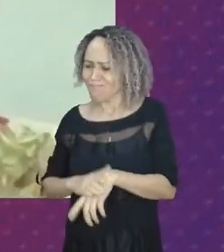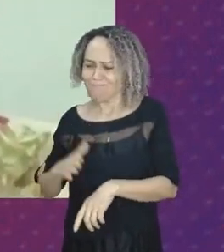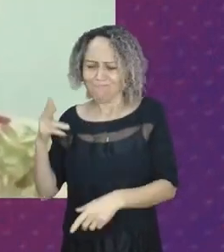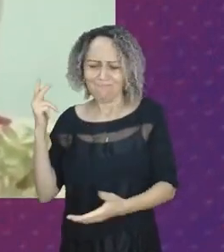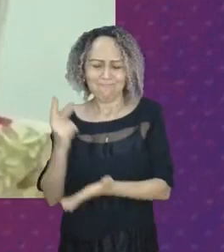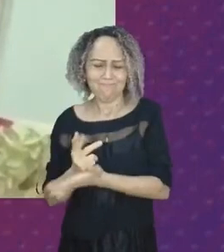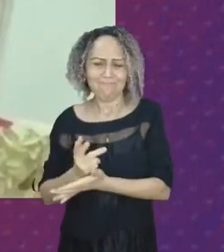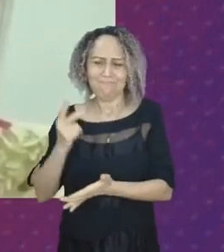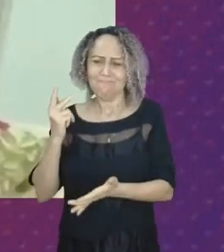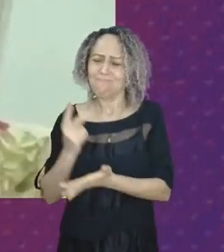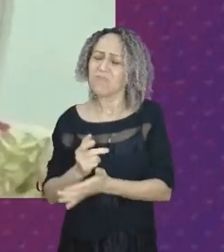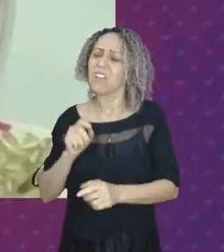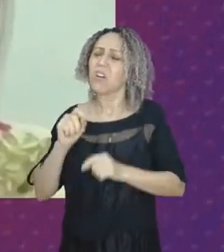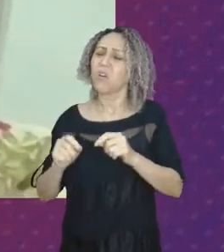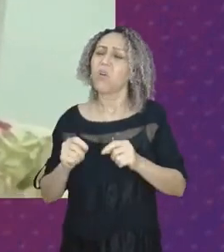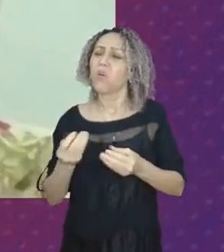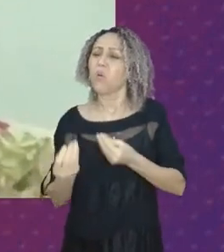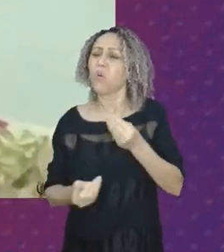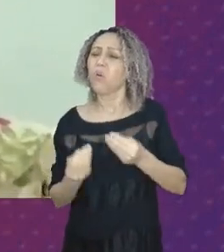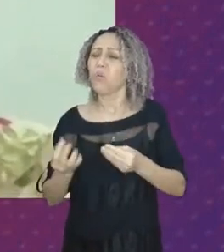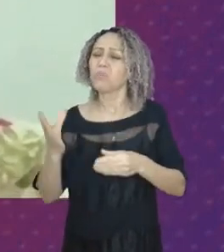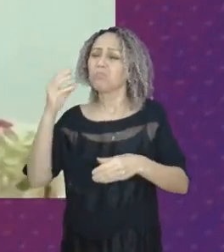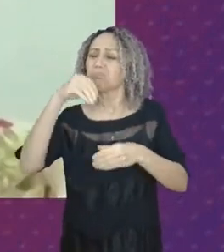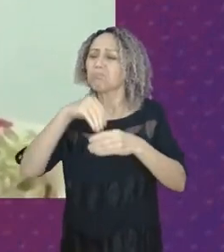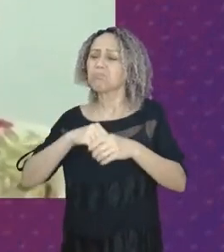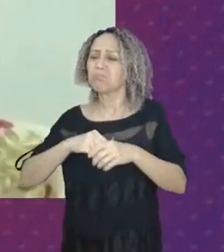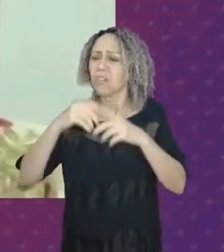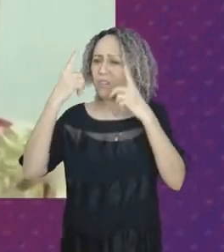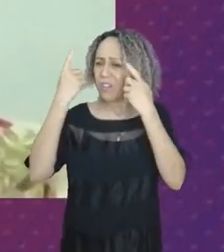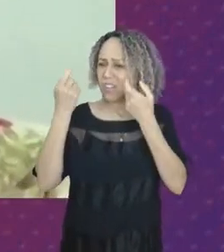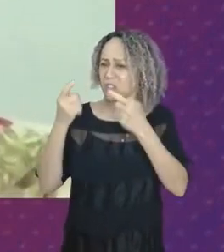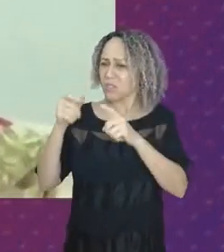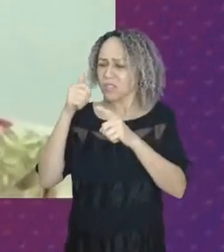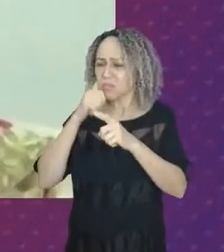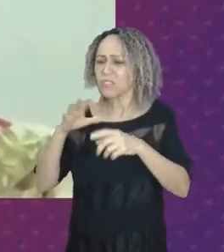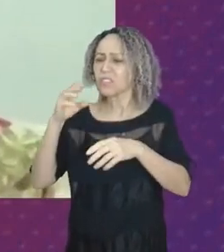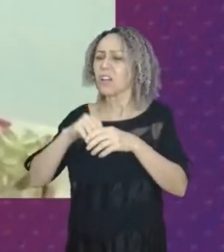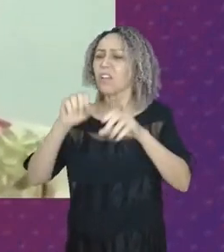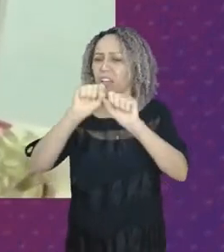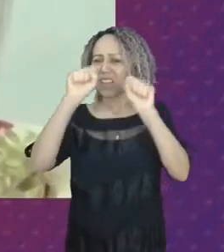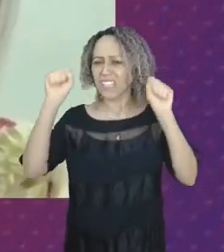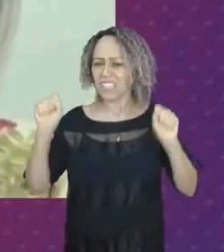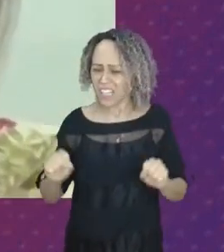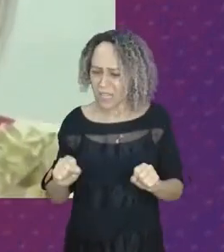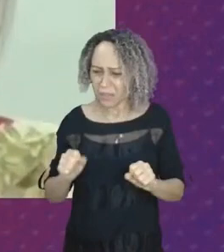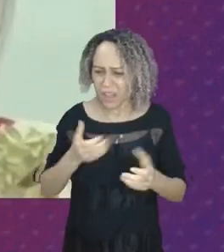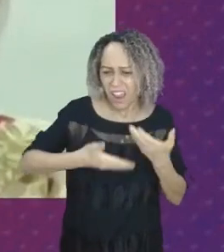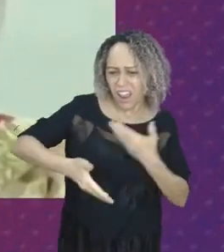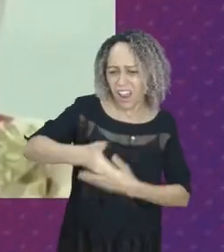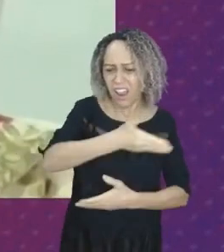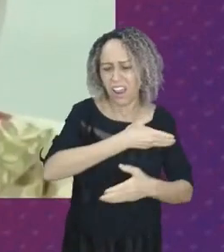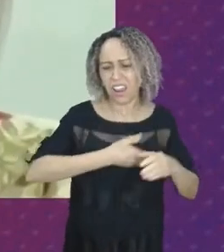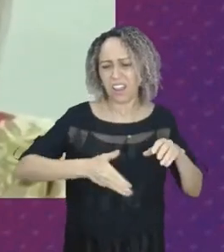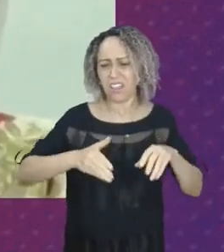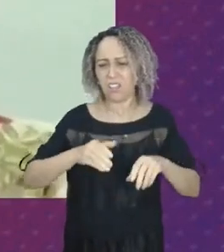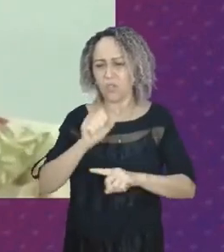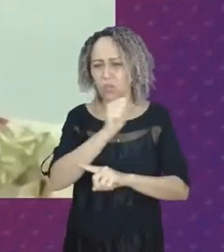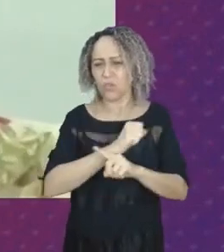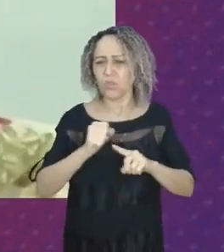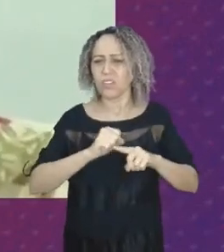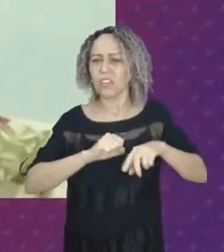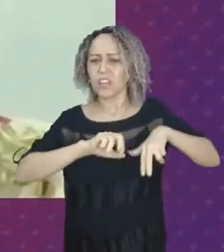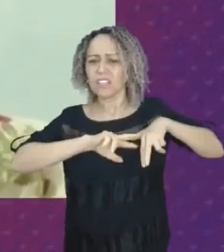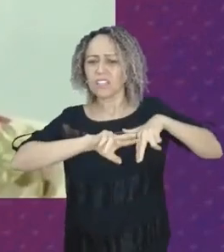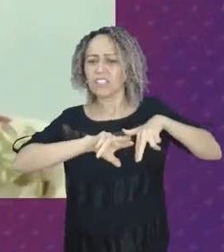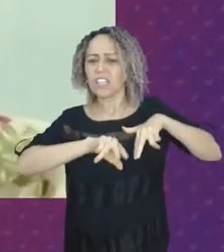porque está estruturada em um sistema onde as relações sociais de gênero são patriarcais. E o que é uma